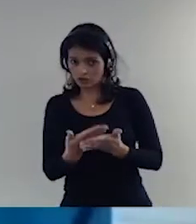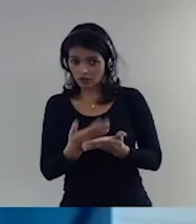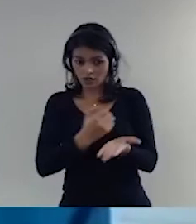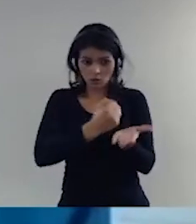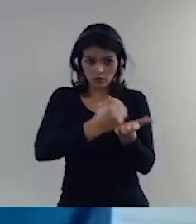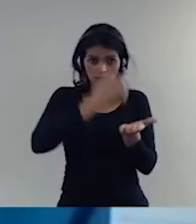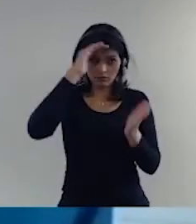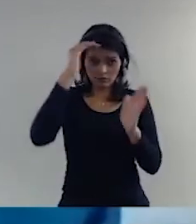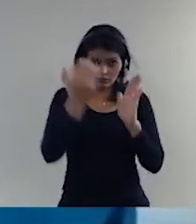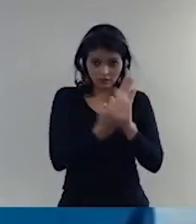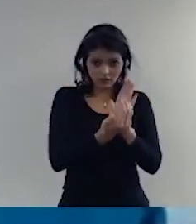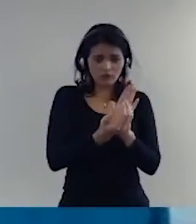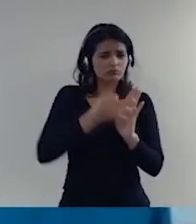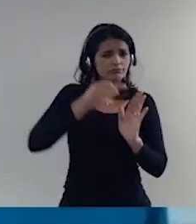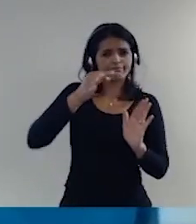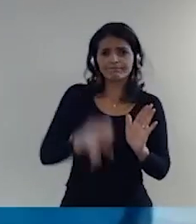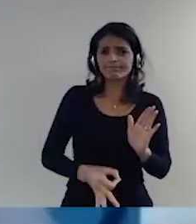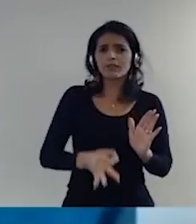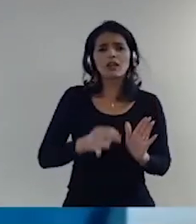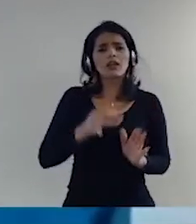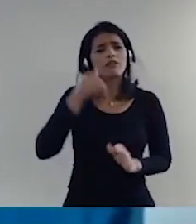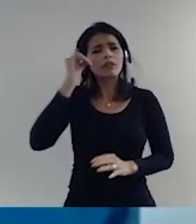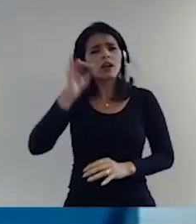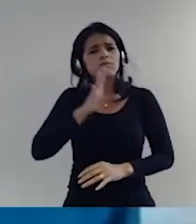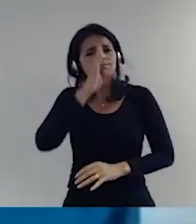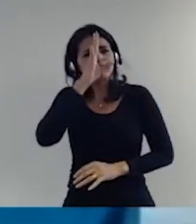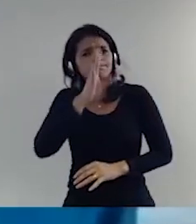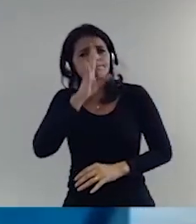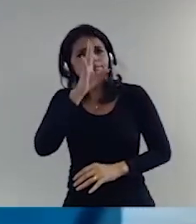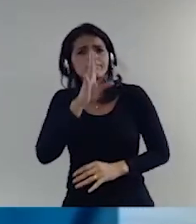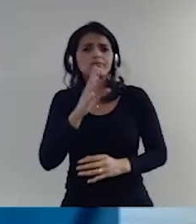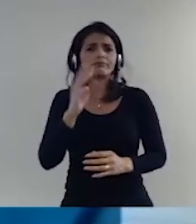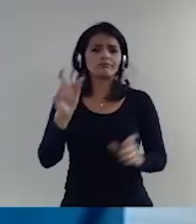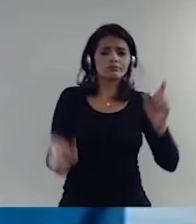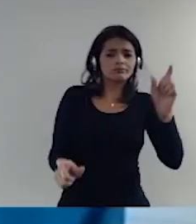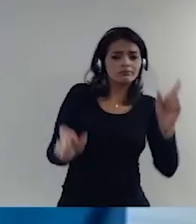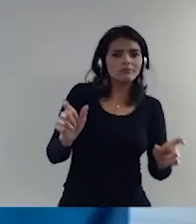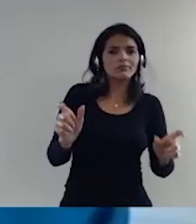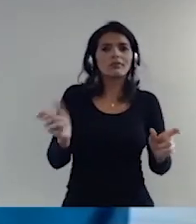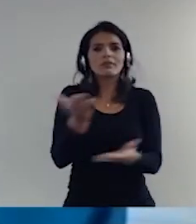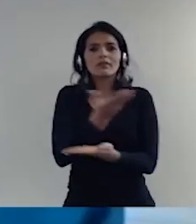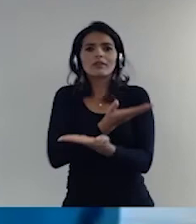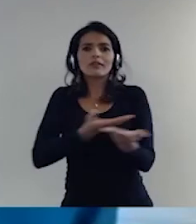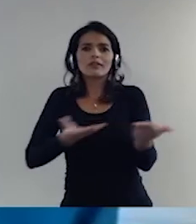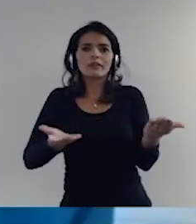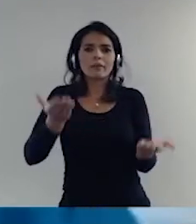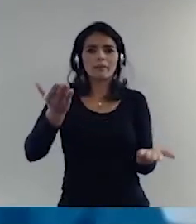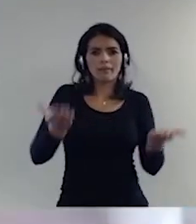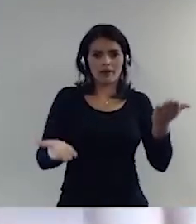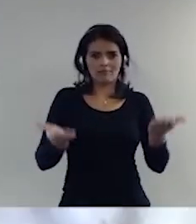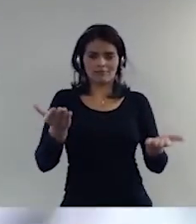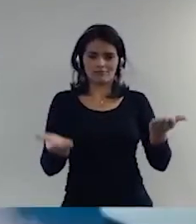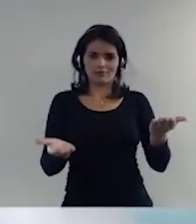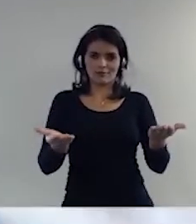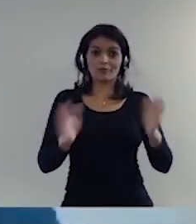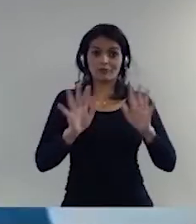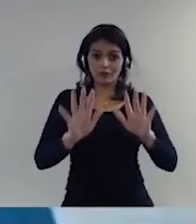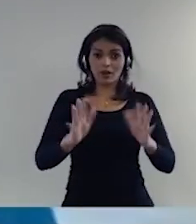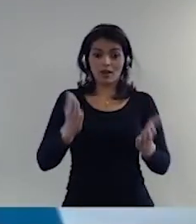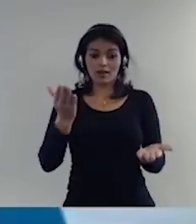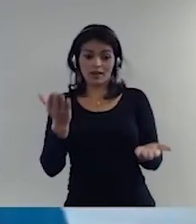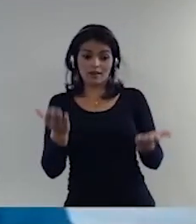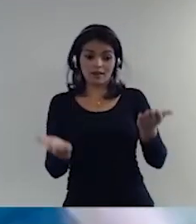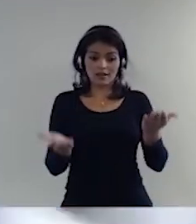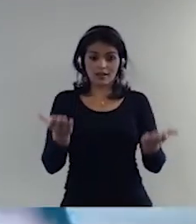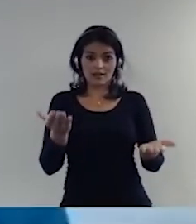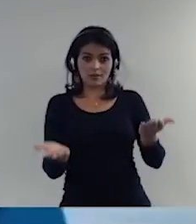sem dúvida nenhuma, evitar-se abusos de ambas as partes e chamar a atenção para que manter o equilíbrio